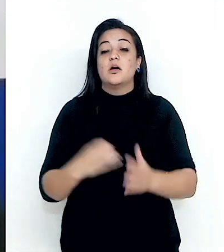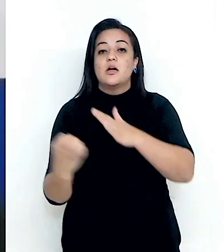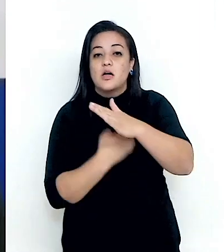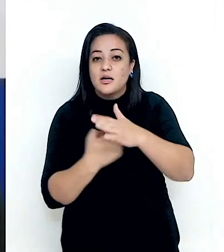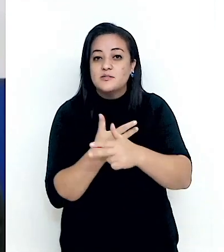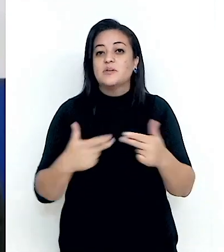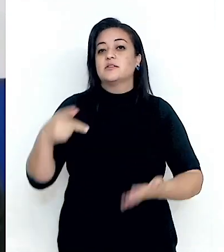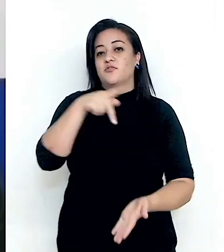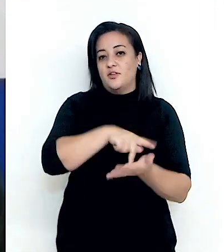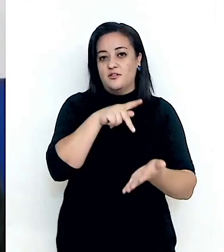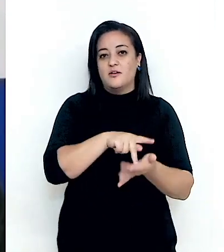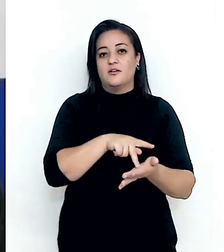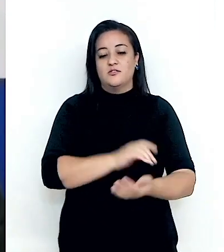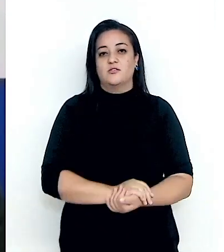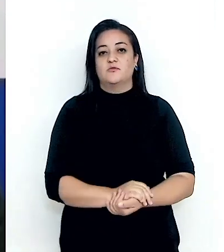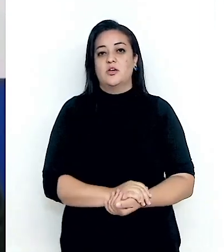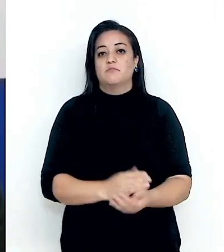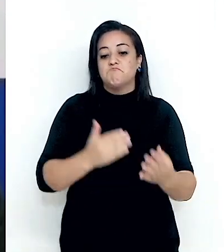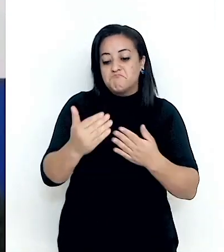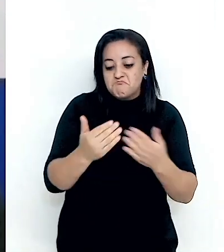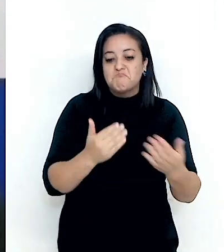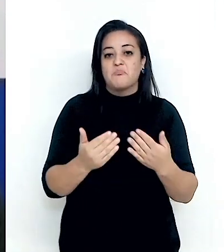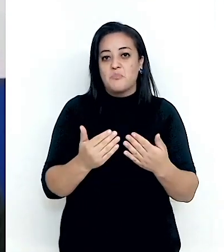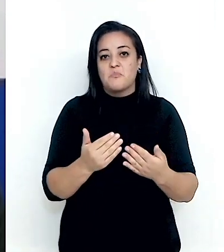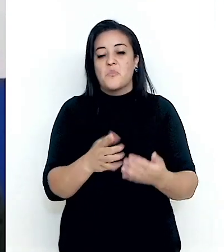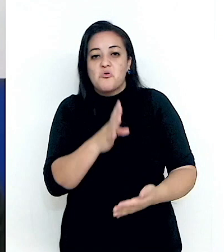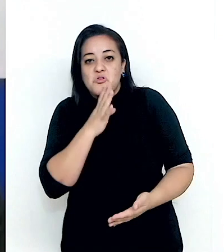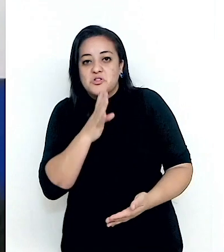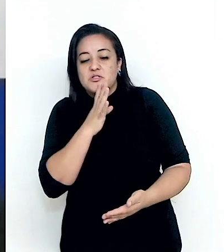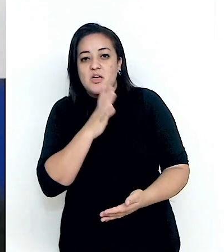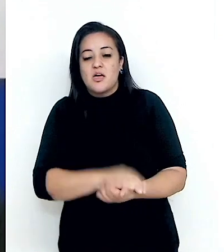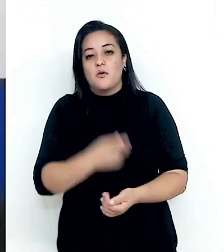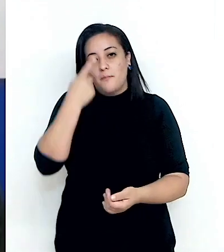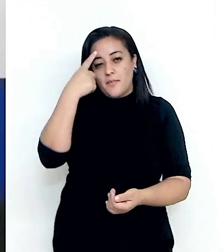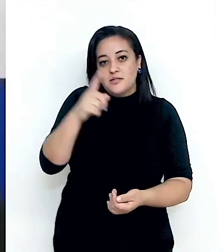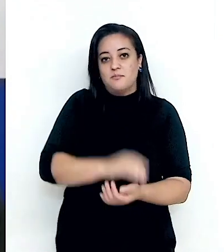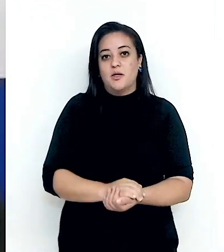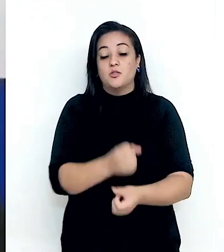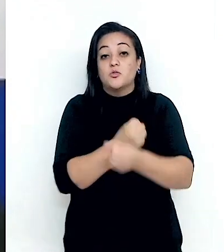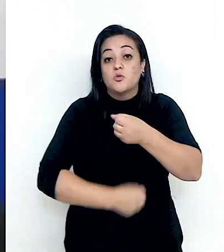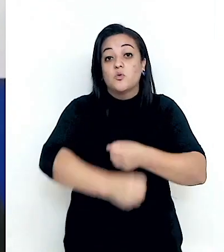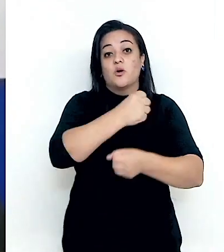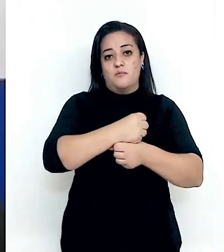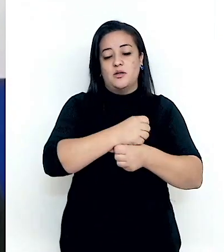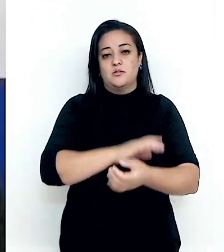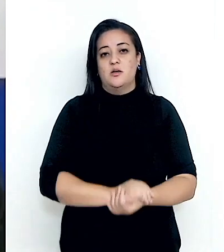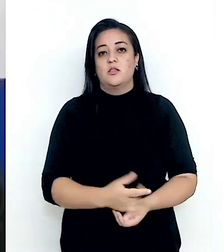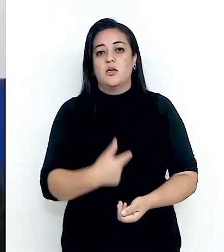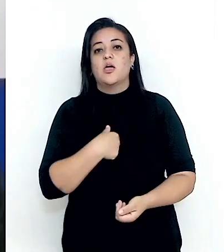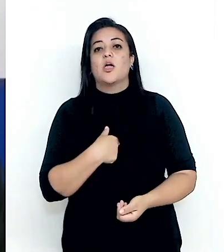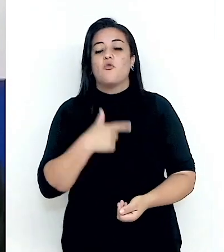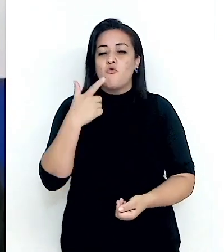empresas realmente assimilaram esse conceito. No ano passado, eu